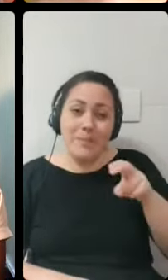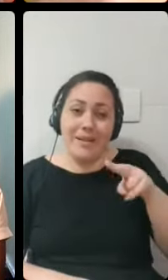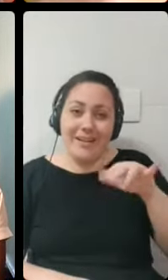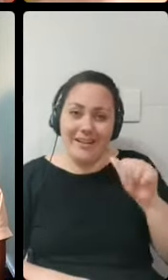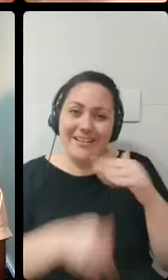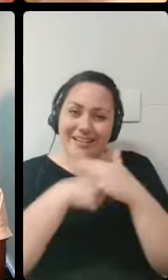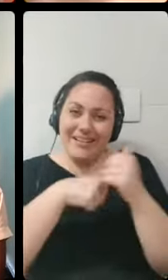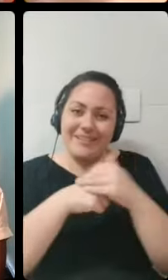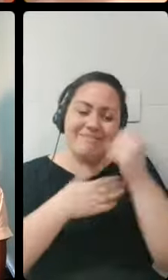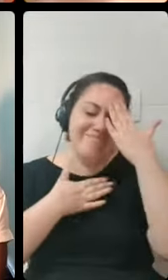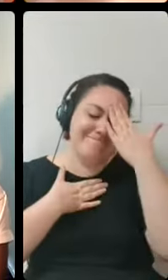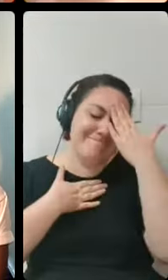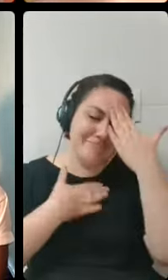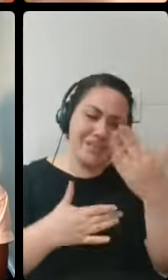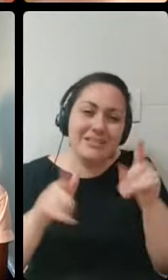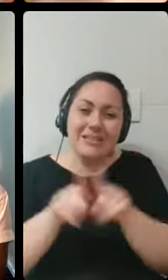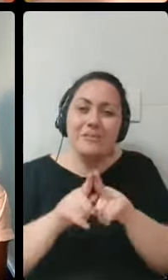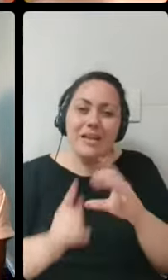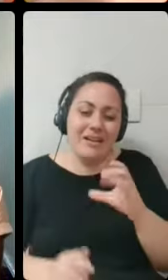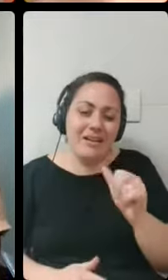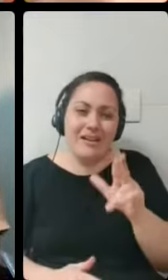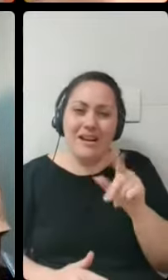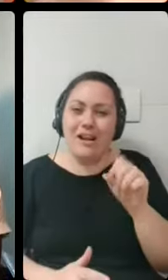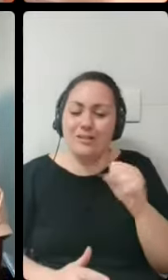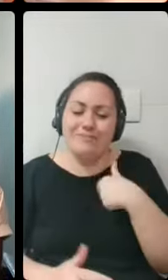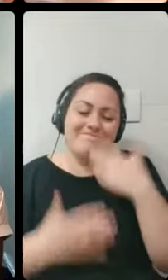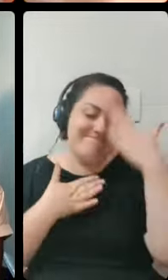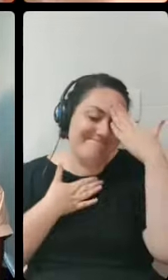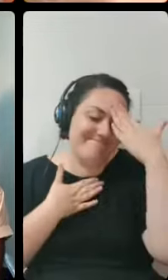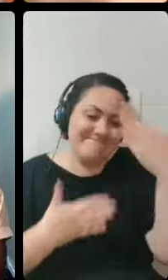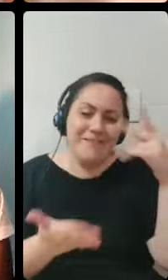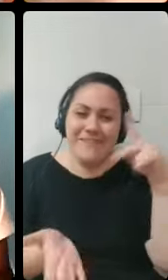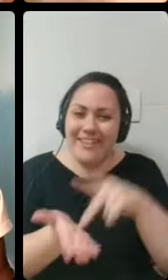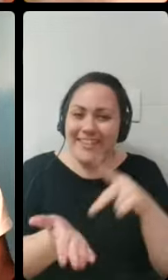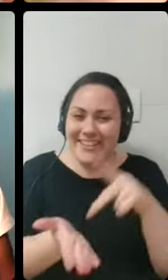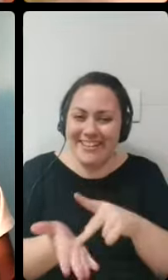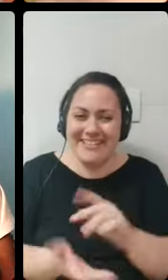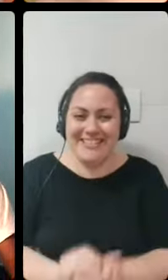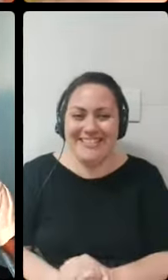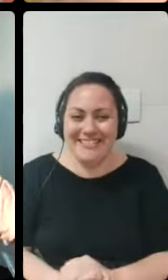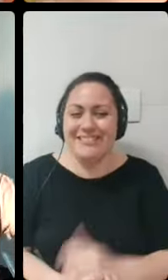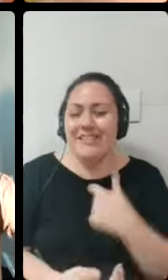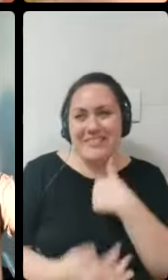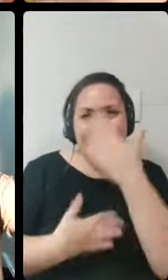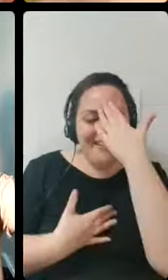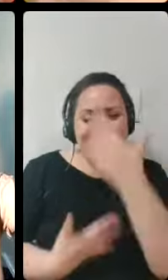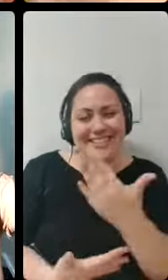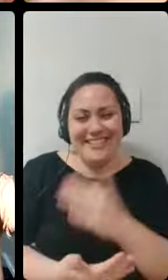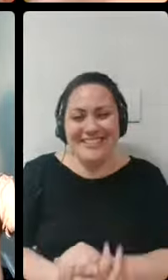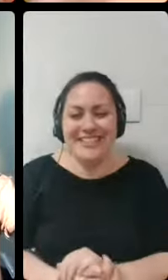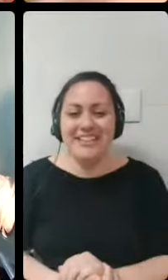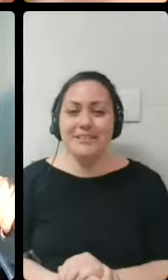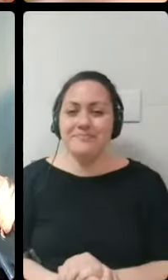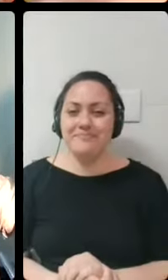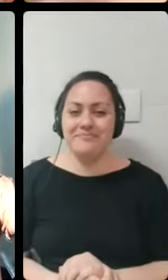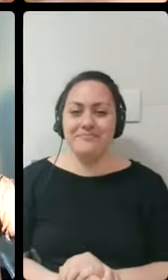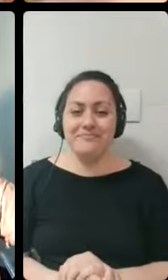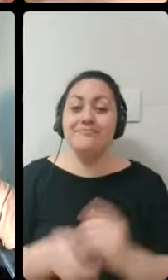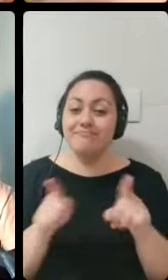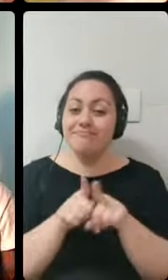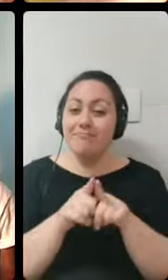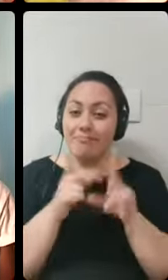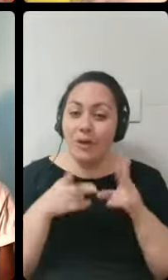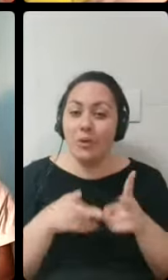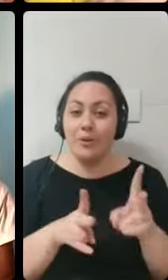que agradeço. Carlos, também, super te agradeço. Obrigado. Eu que agradeço. Você, né? E pela persistência de